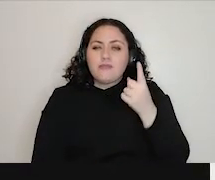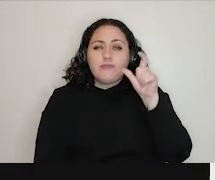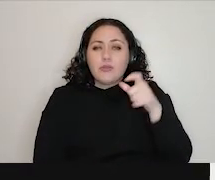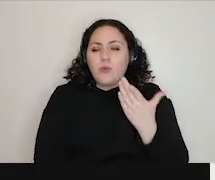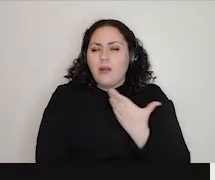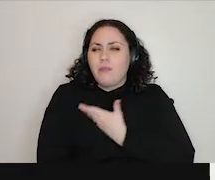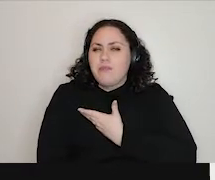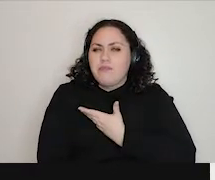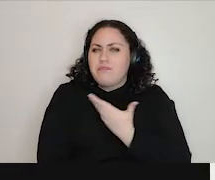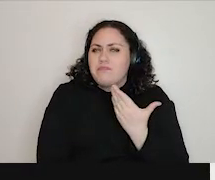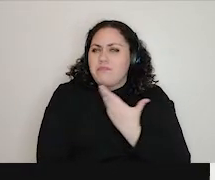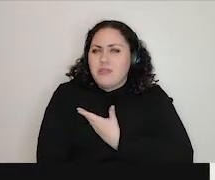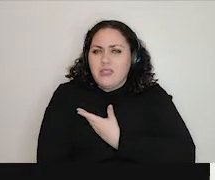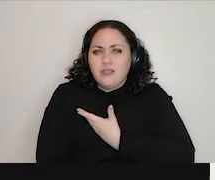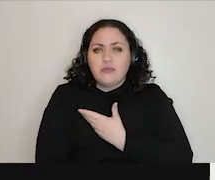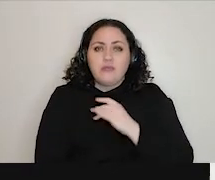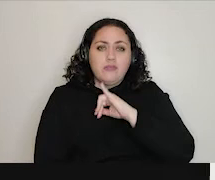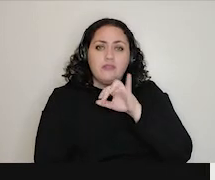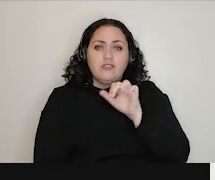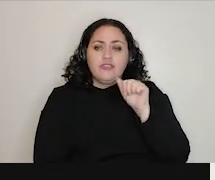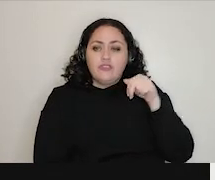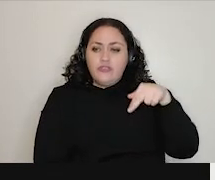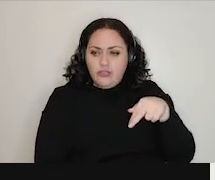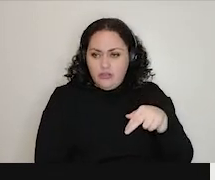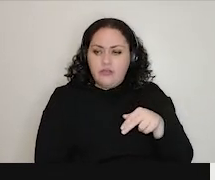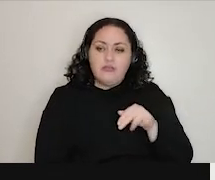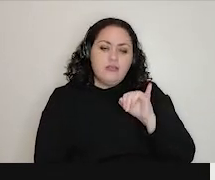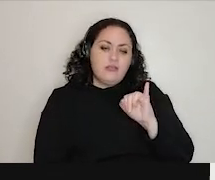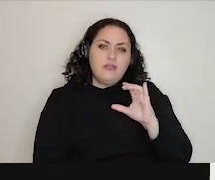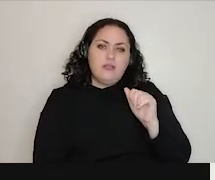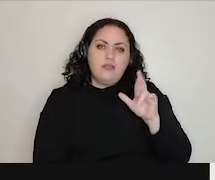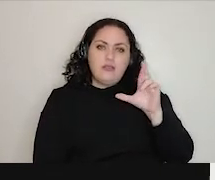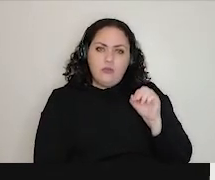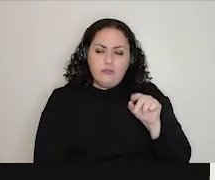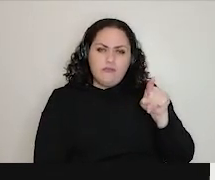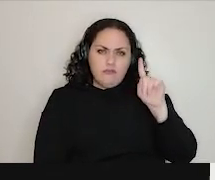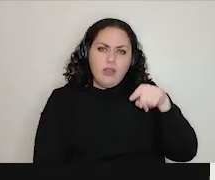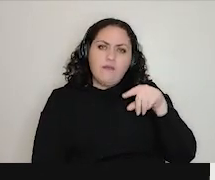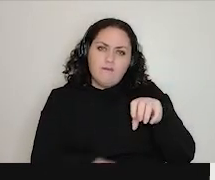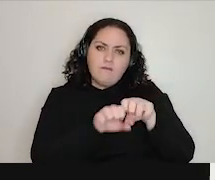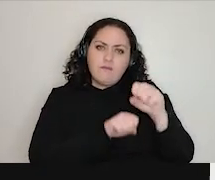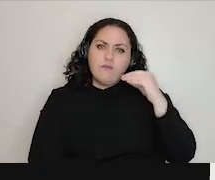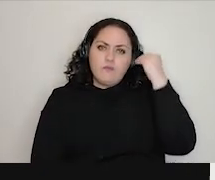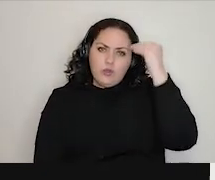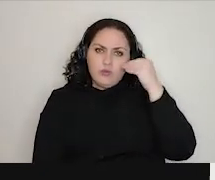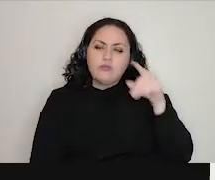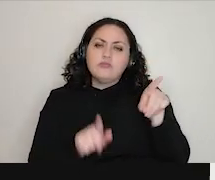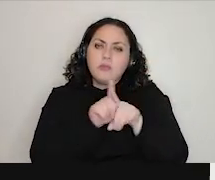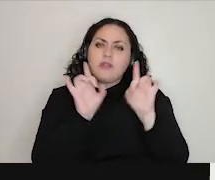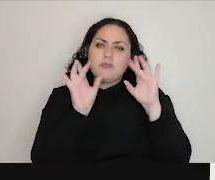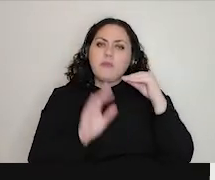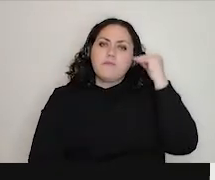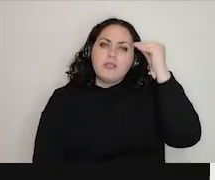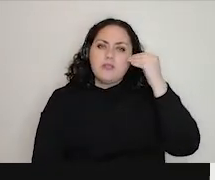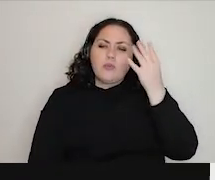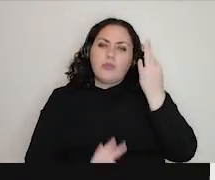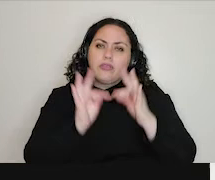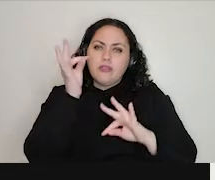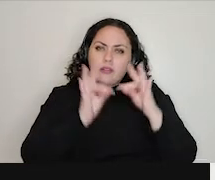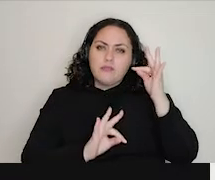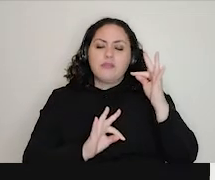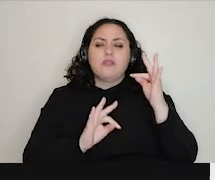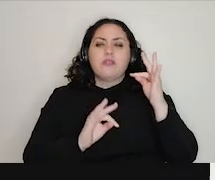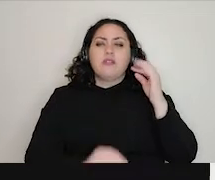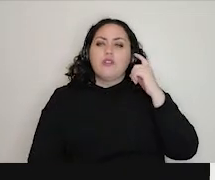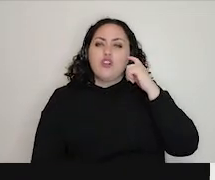de um amigaço meu, que é do Jean Ícaro. Né? O Jean, ele é psicólogo, ele também é especialista em psicoterapias